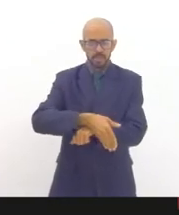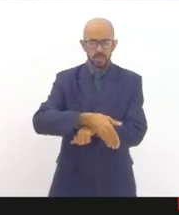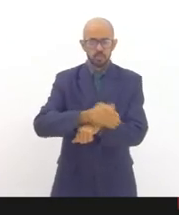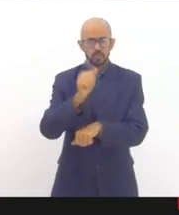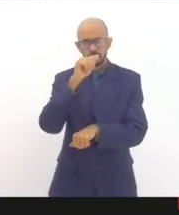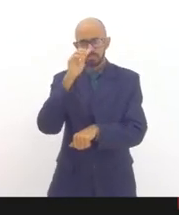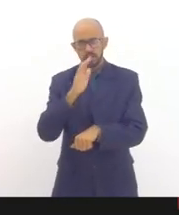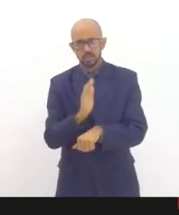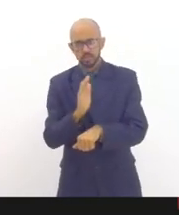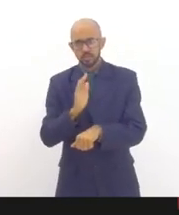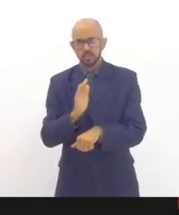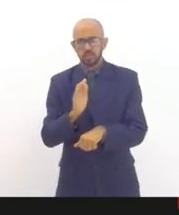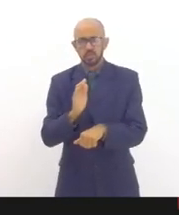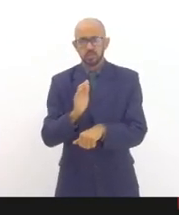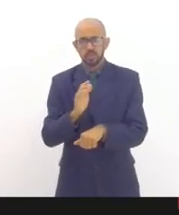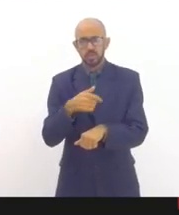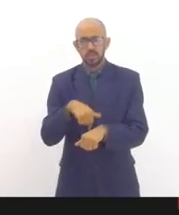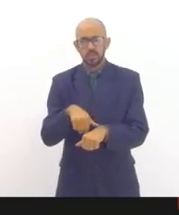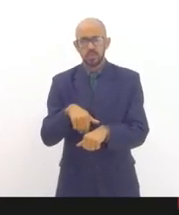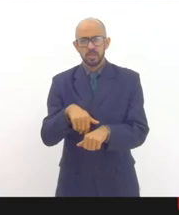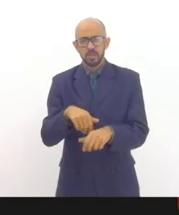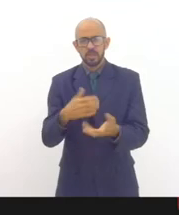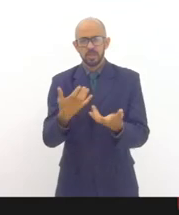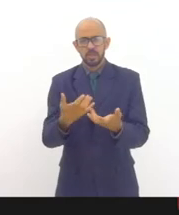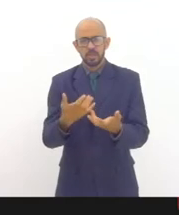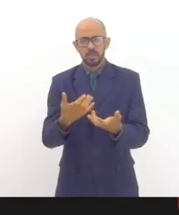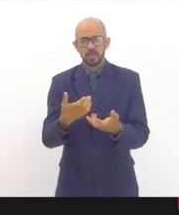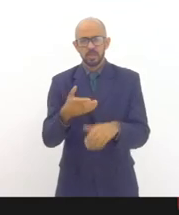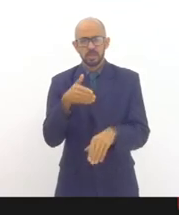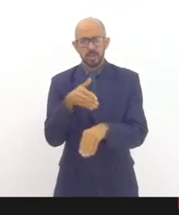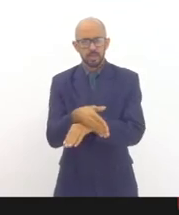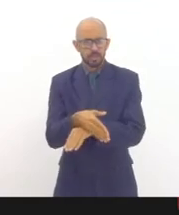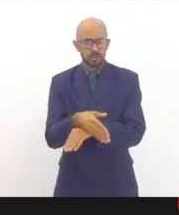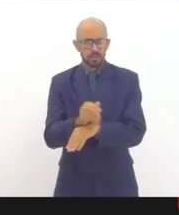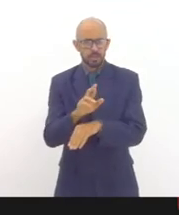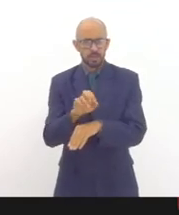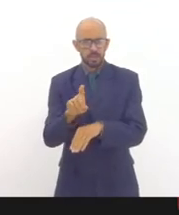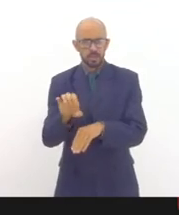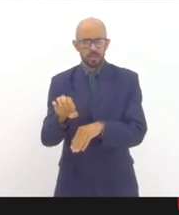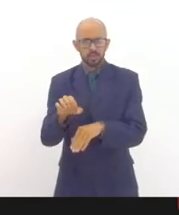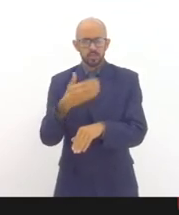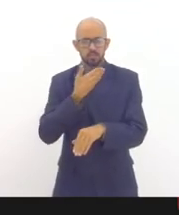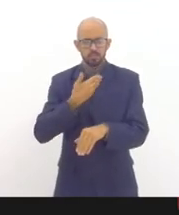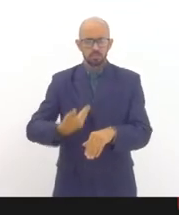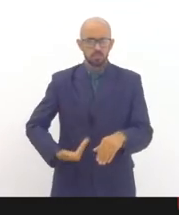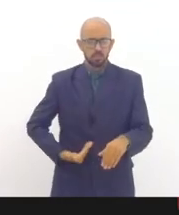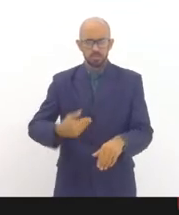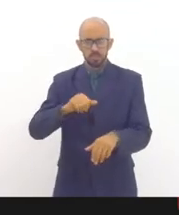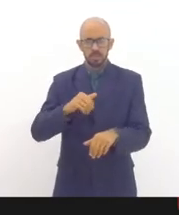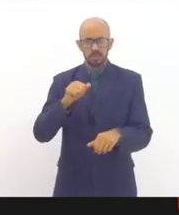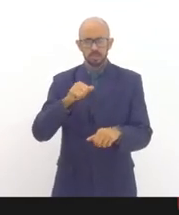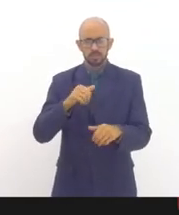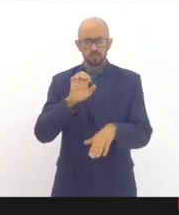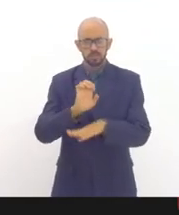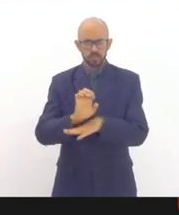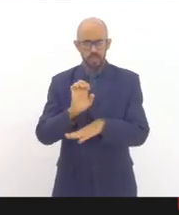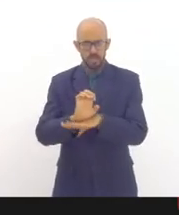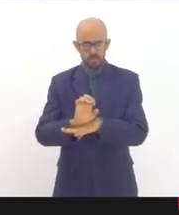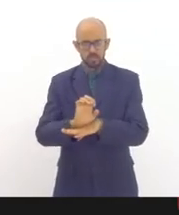e procuram a rede pública estadual e, ao ingressar na rede pública estadual de